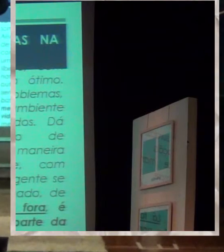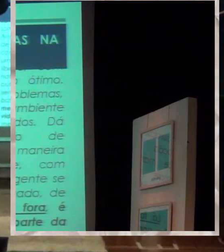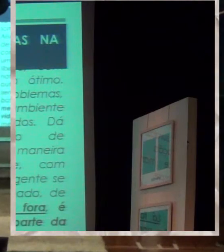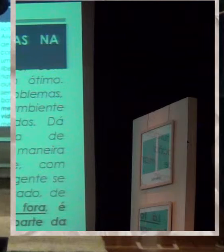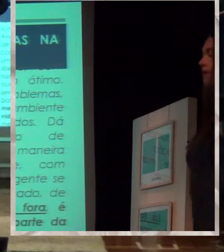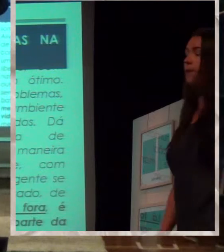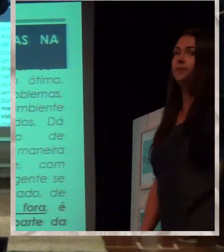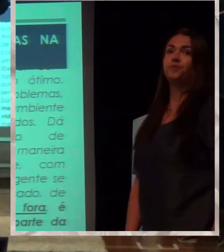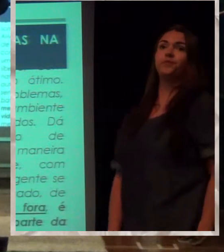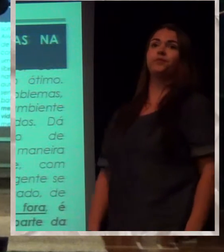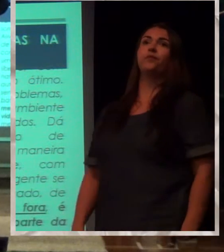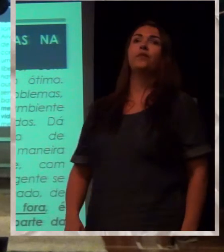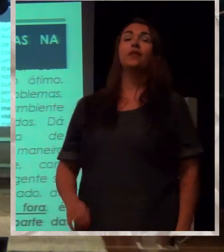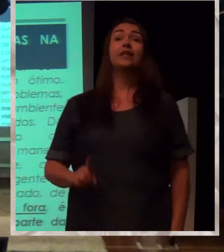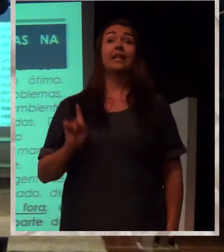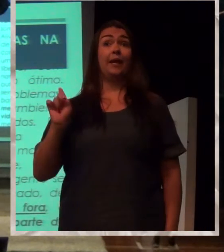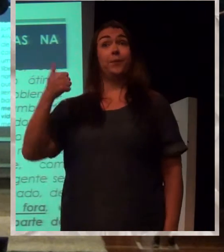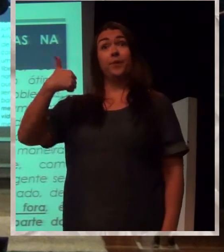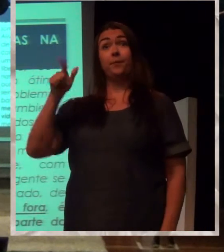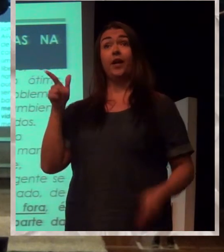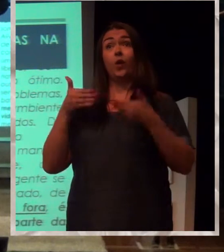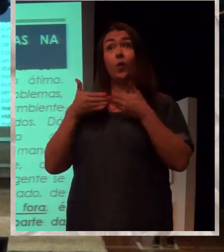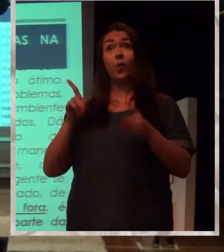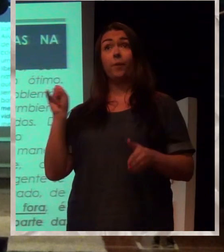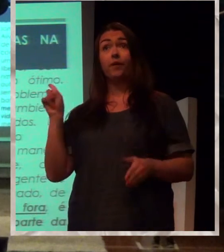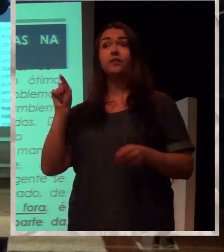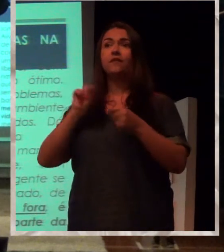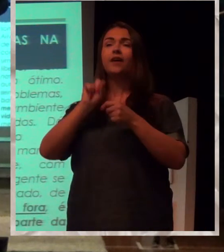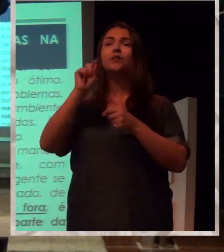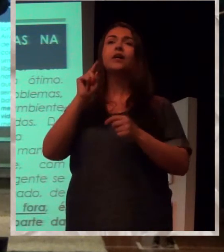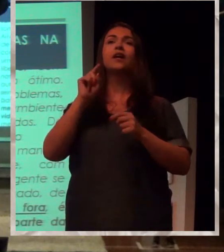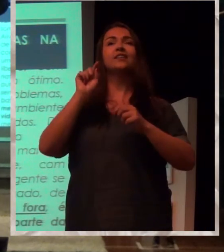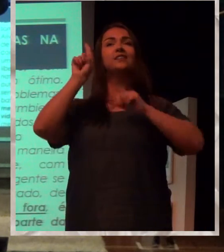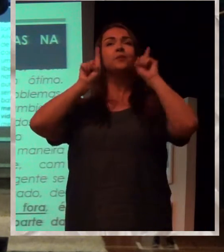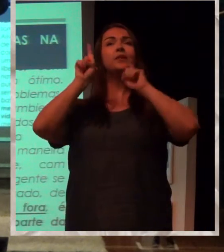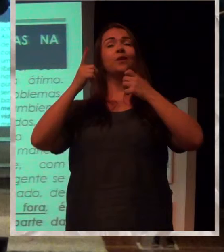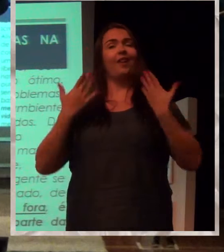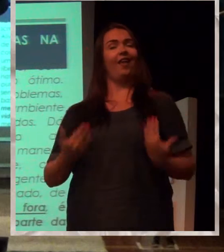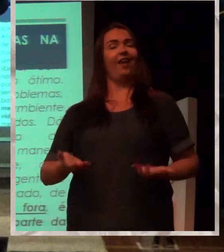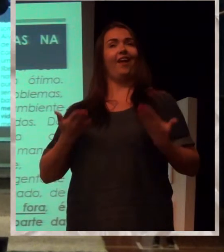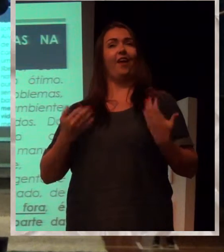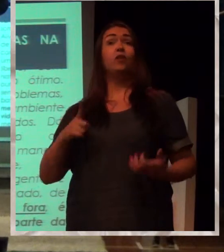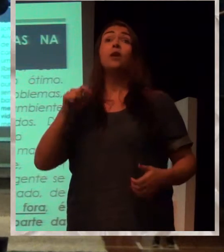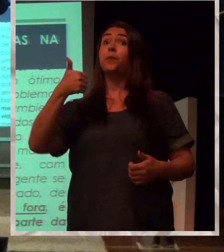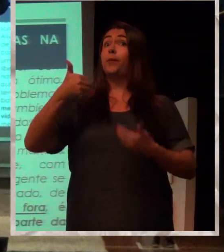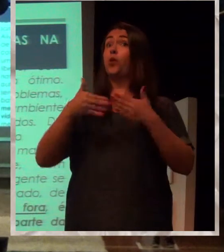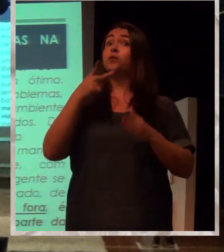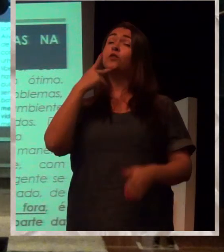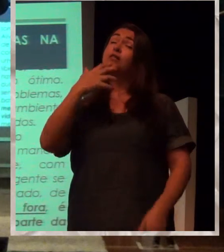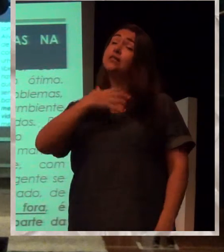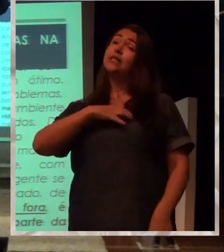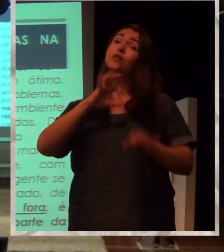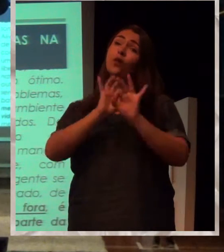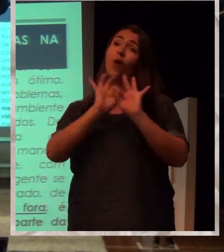Então, ele começa a primeira coisa que ele faz é a afeição, afeição leve, né? Ele, antes de falar, eu me sinto ótimo, você